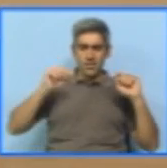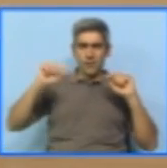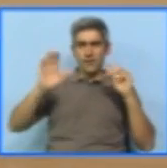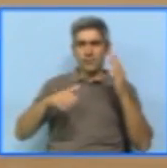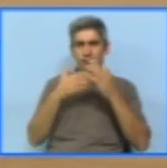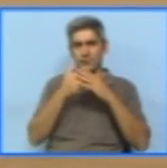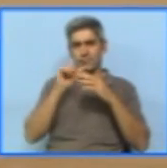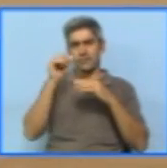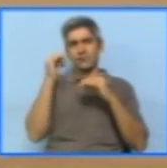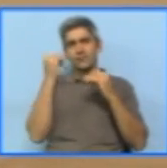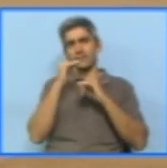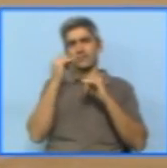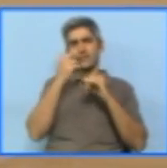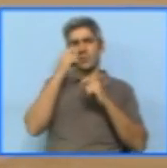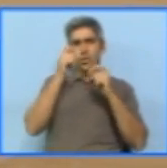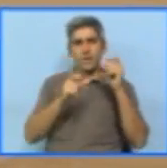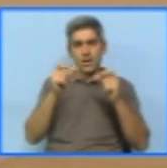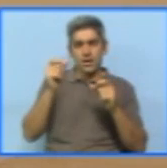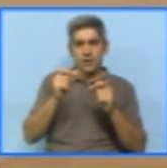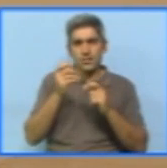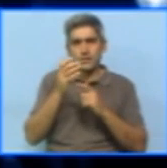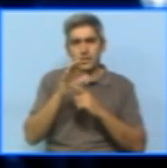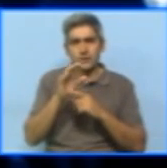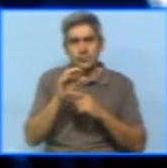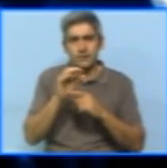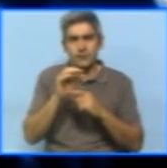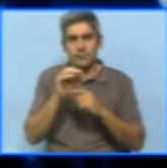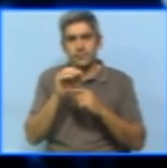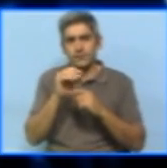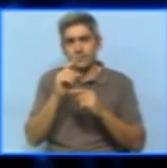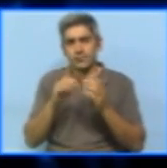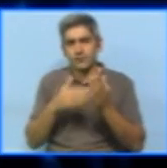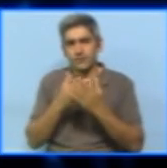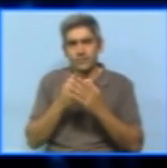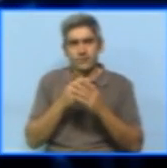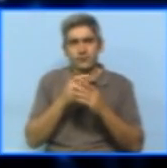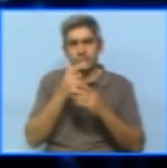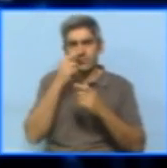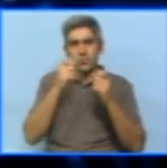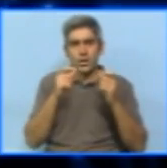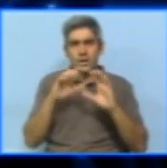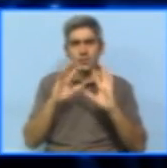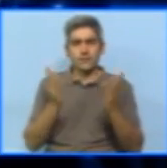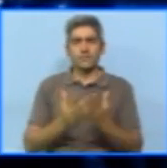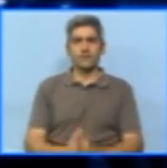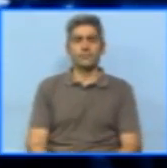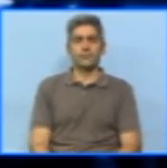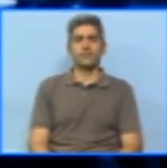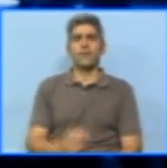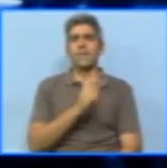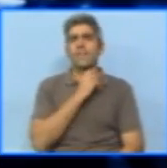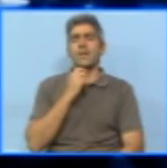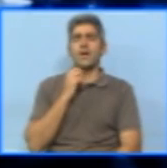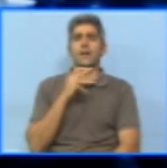o reino de felicidade humana, que é, portanto, uma proposta de humanidade. E o que diz o Padre Armindo